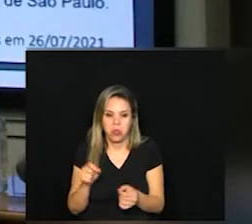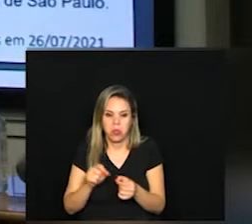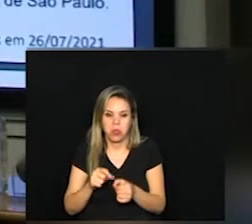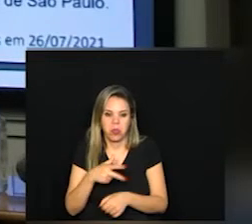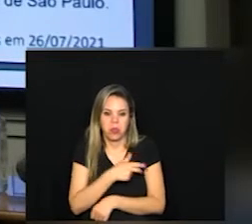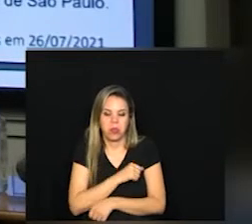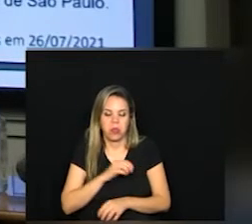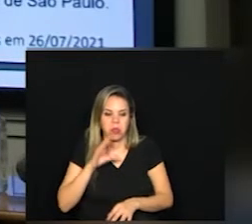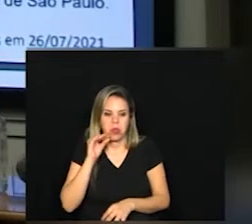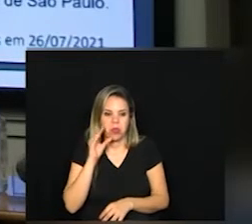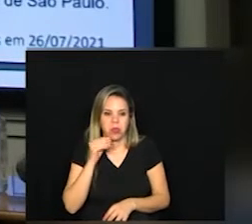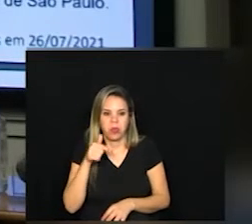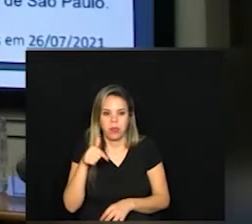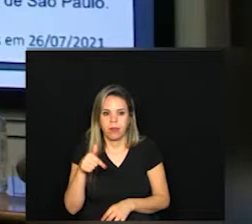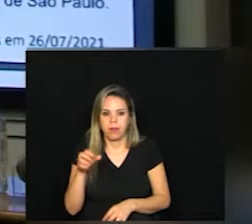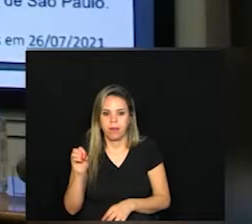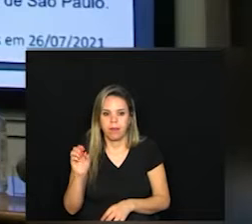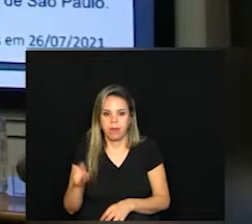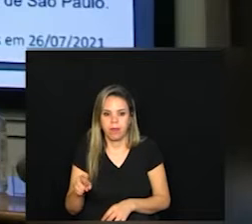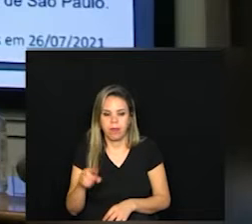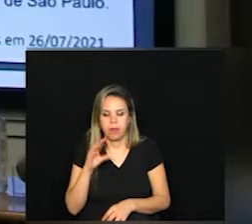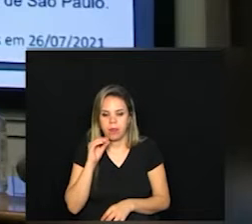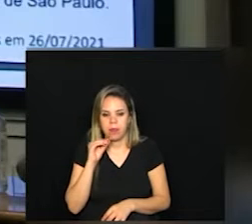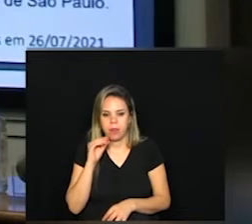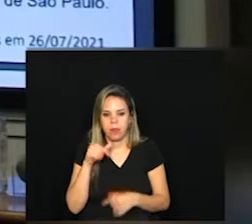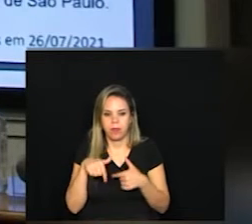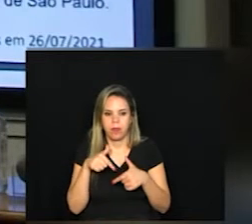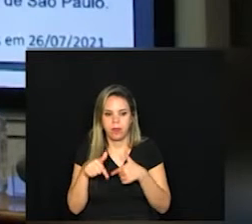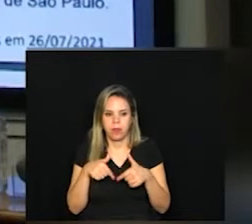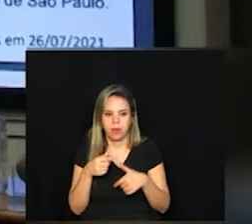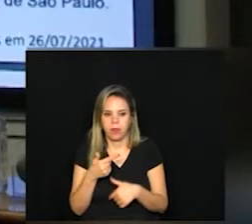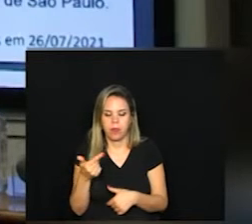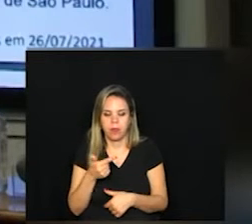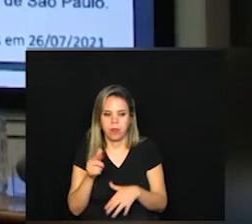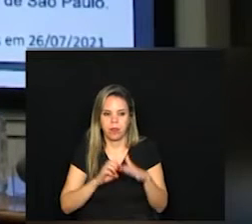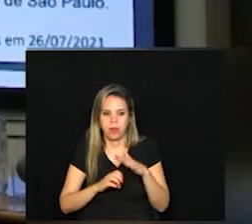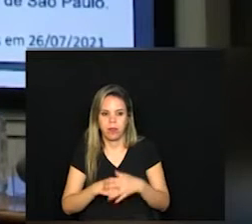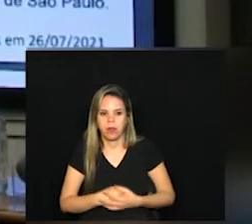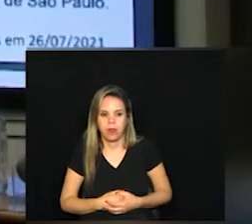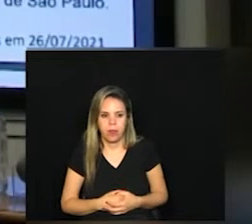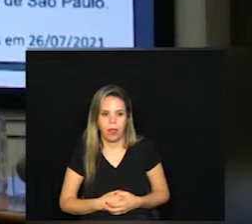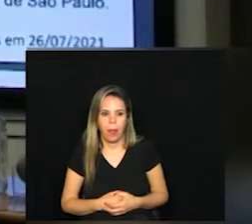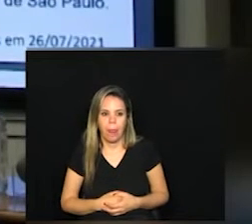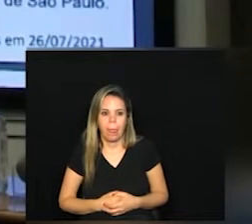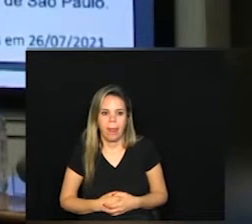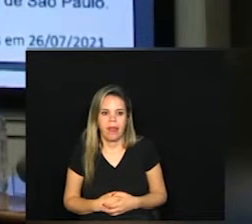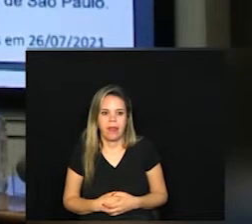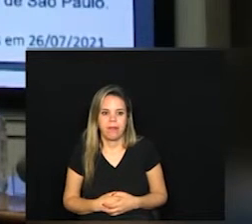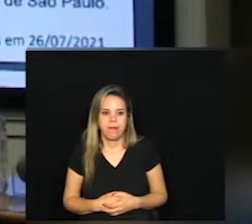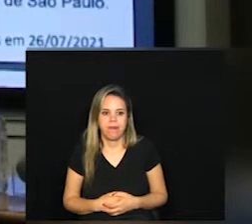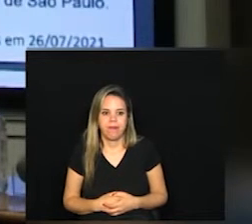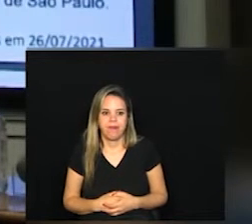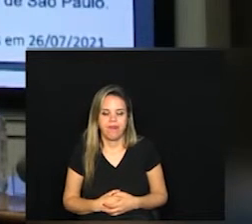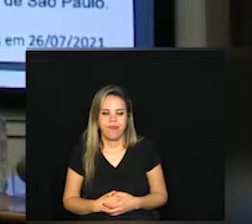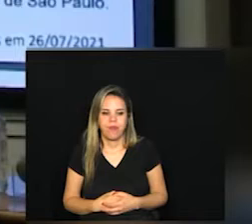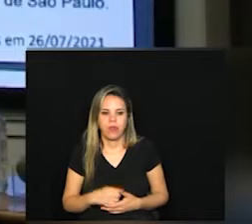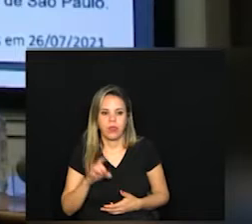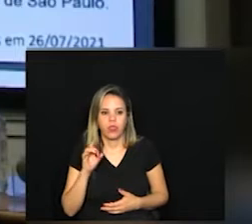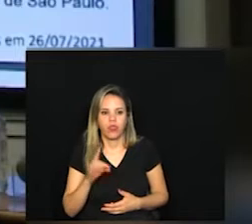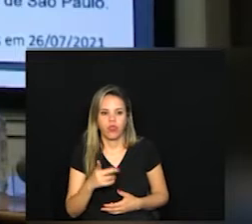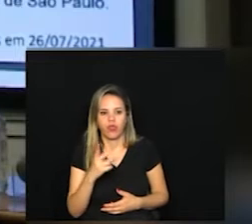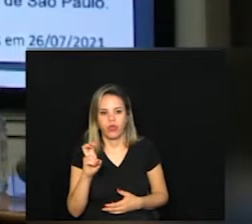com praticamente 70 mil trabalhadores nessas 22 empresas. Destes,